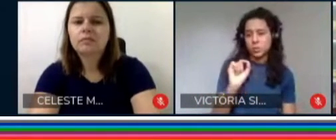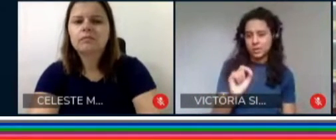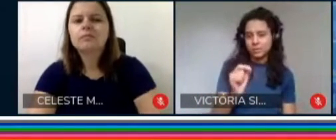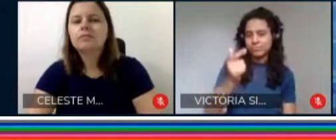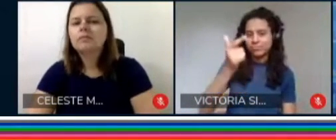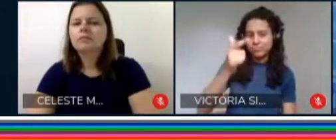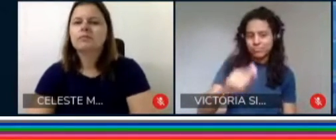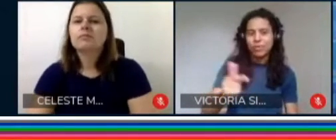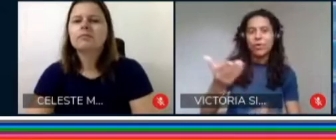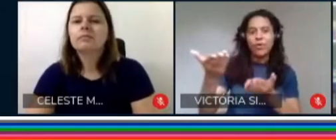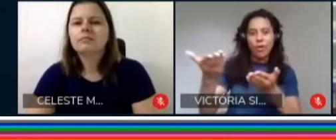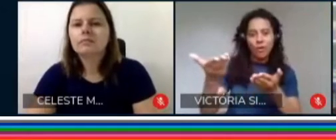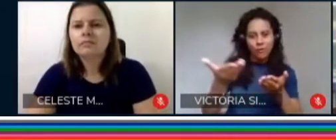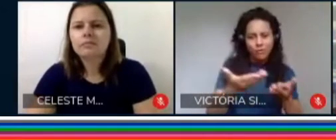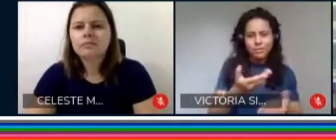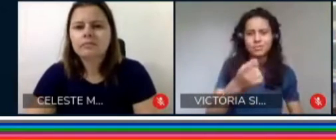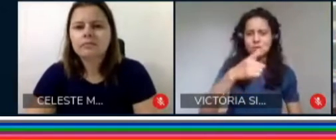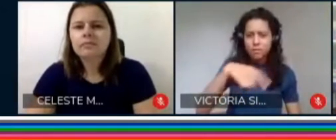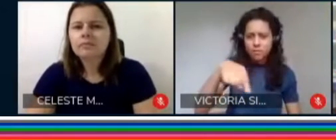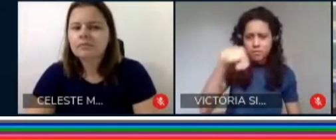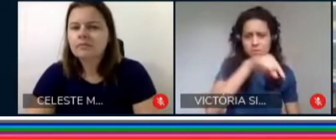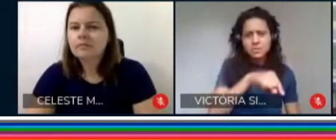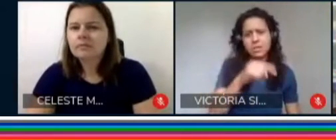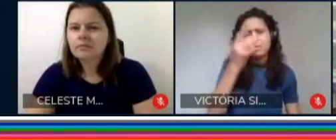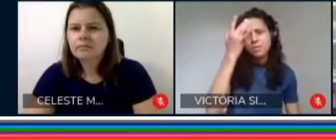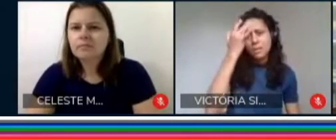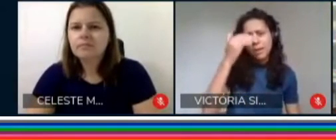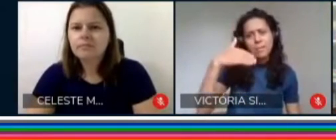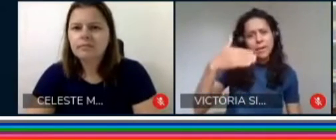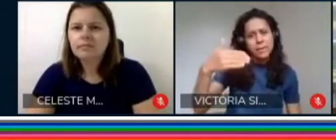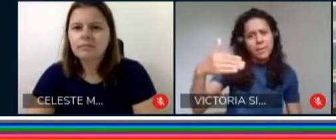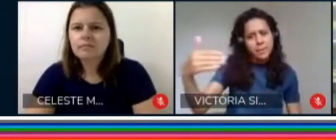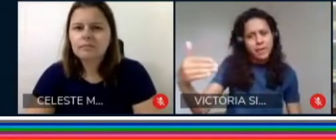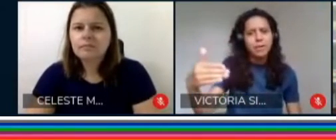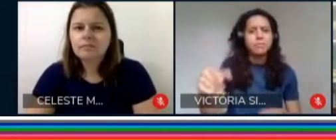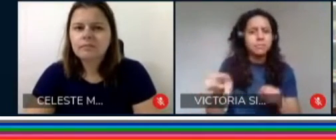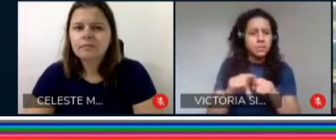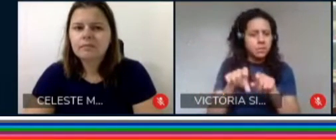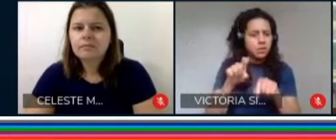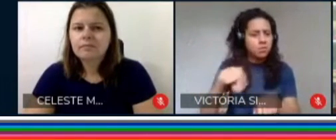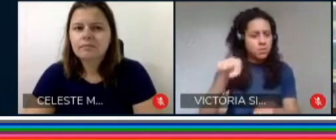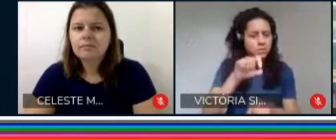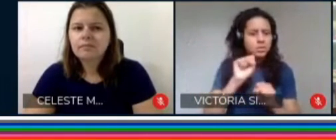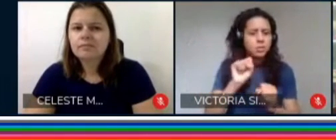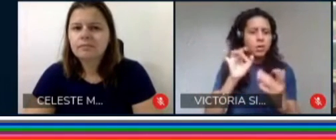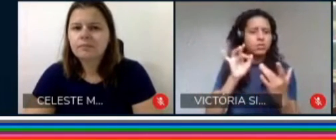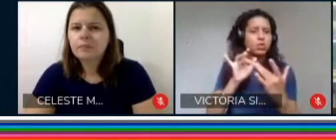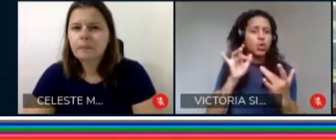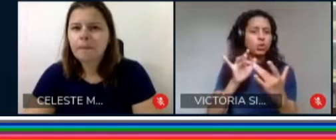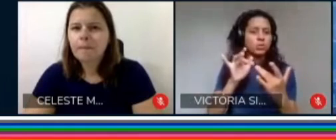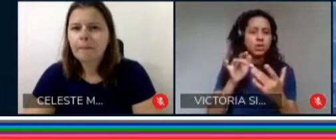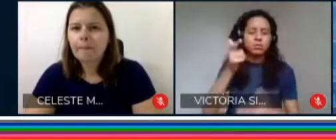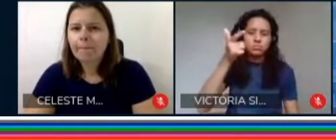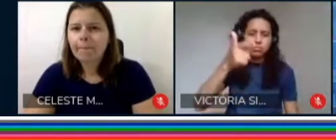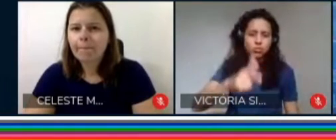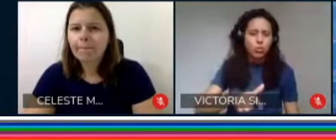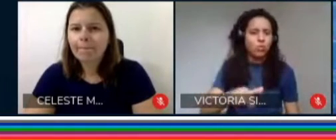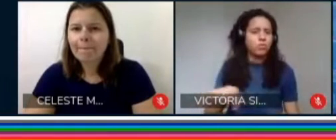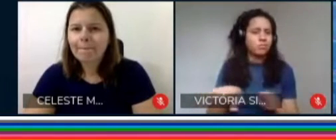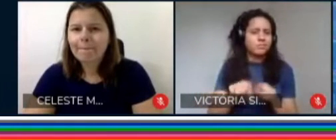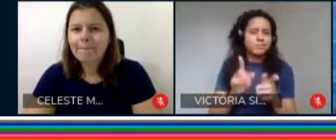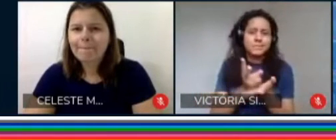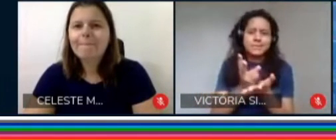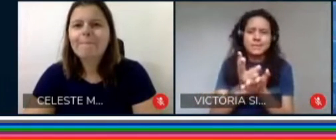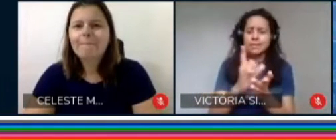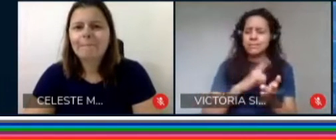da Zuleika, dúvidas podem falar depois, não tem problema, os contatos estão sempre abertos. É isso, a gente